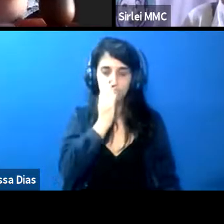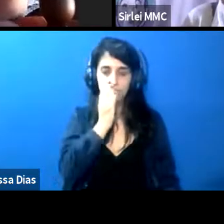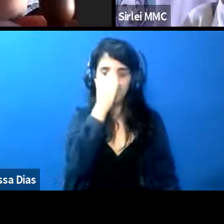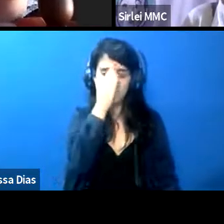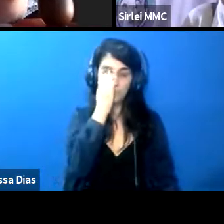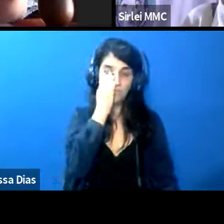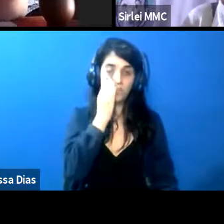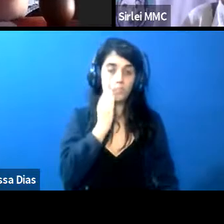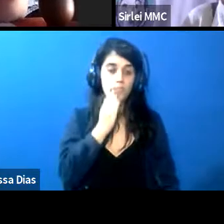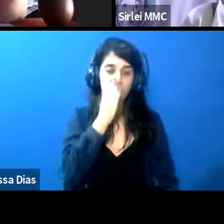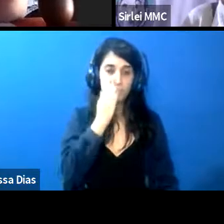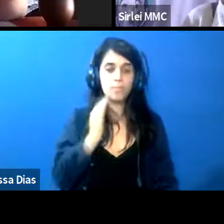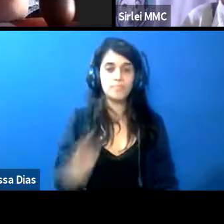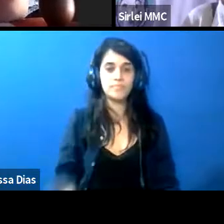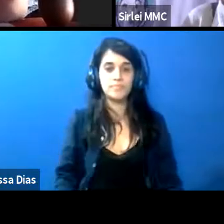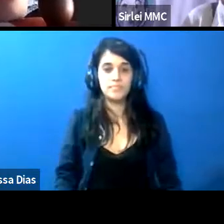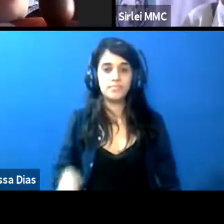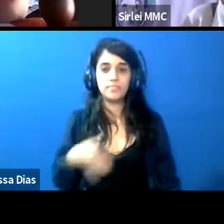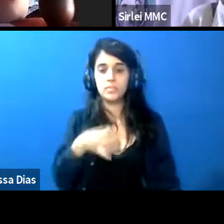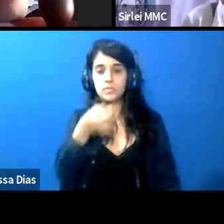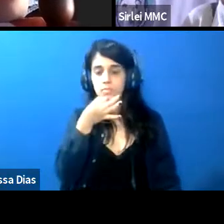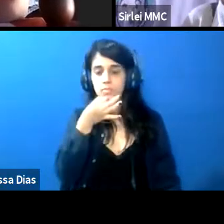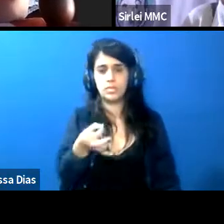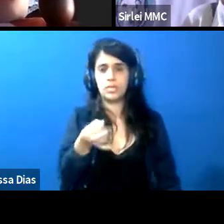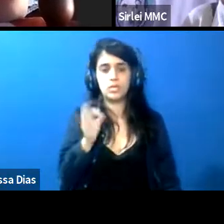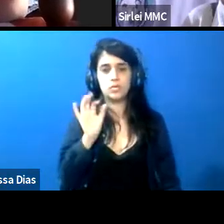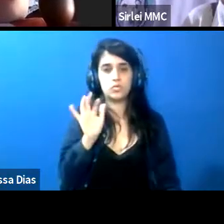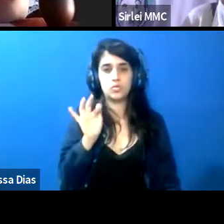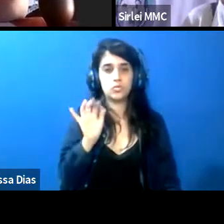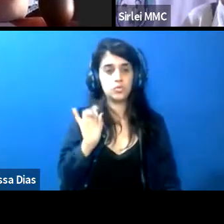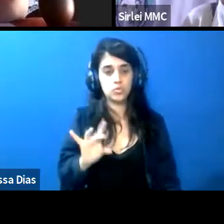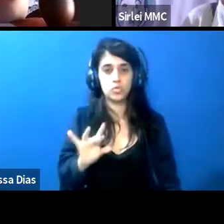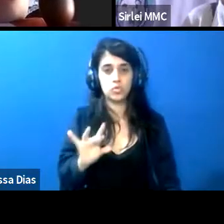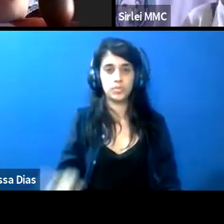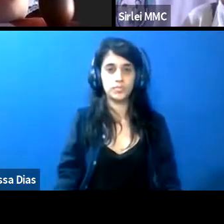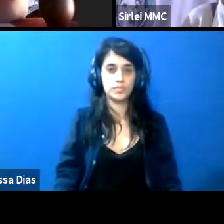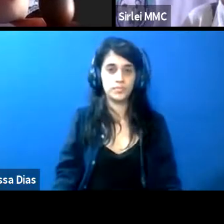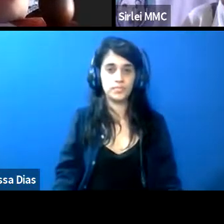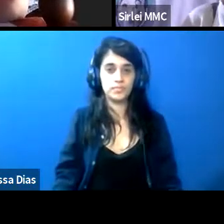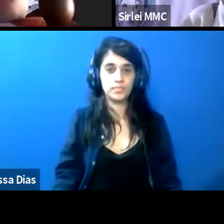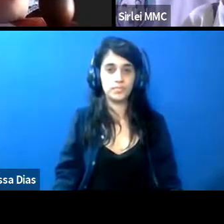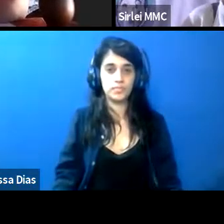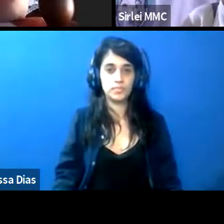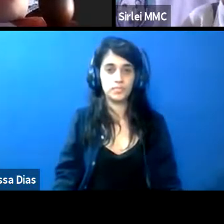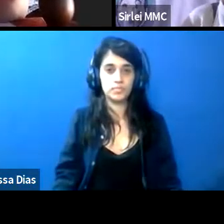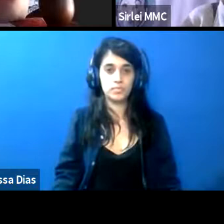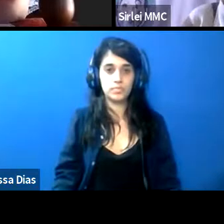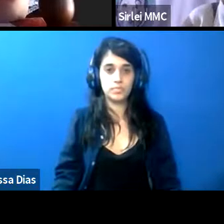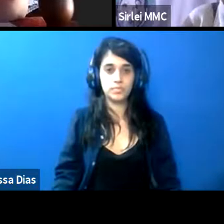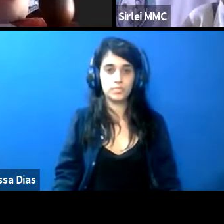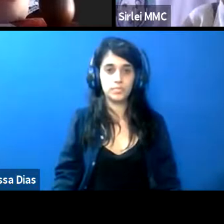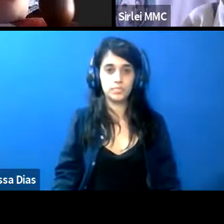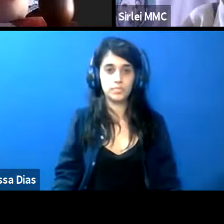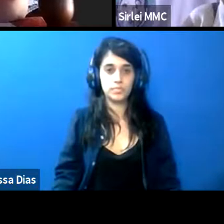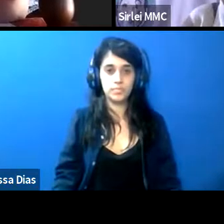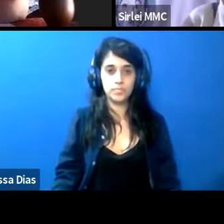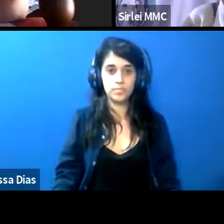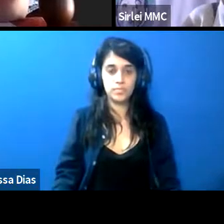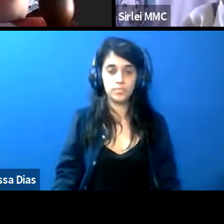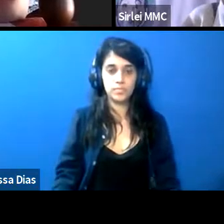opinião minha, assim, né? Uma observação minha. Eu acho que a chamada primeira, né, o Quinta das Plantas,